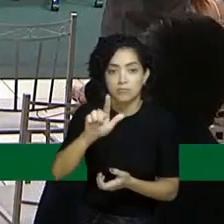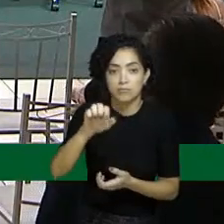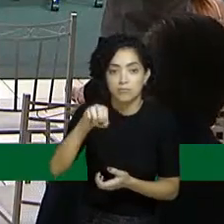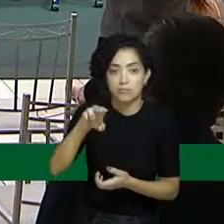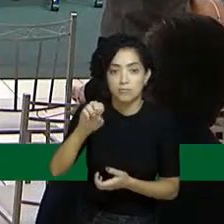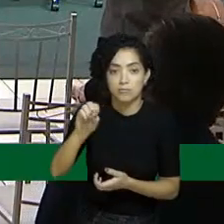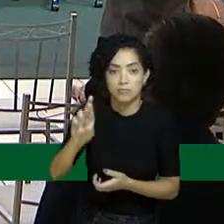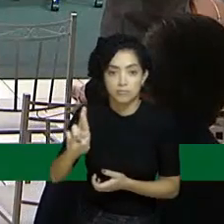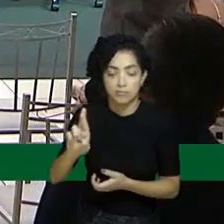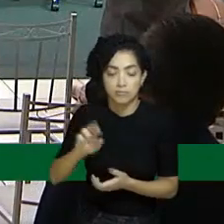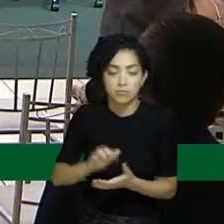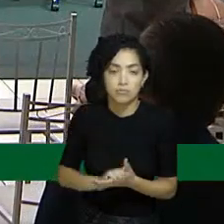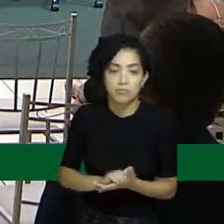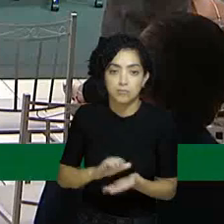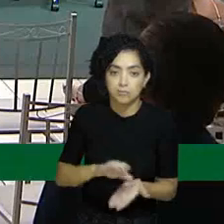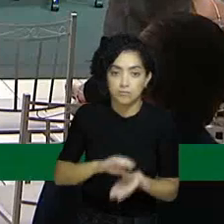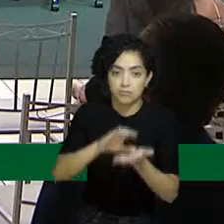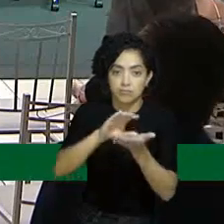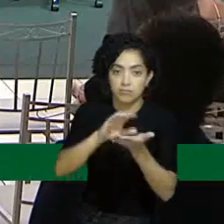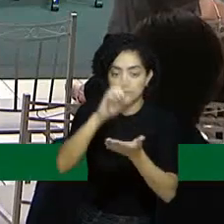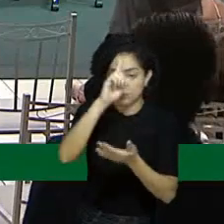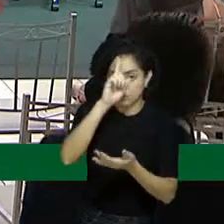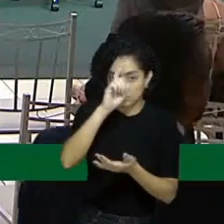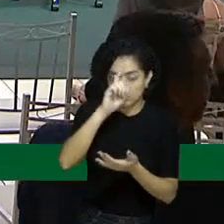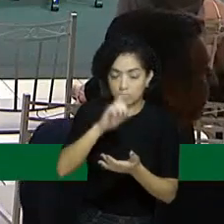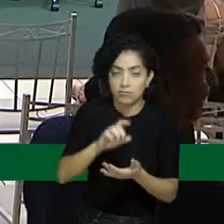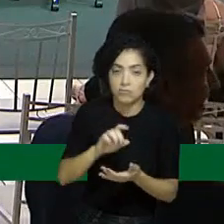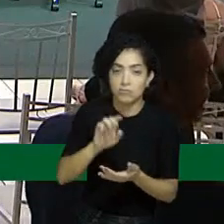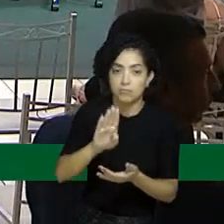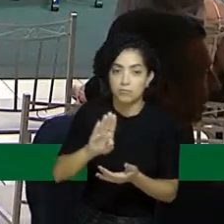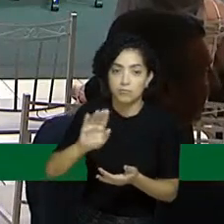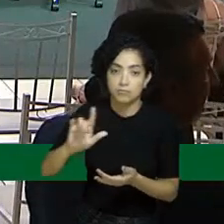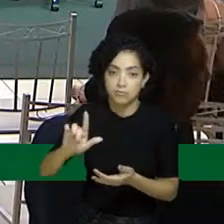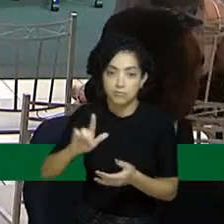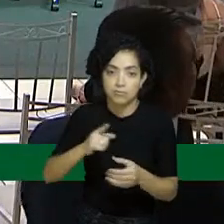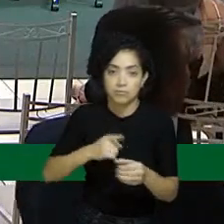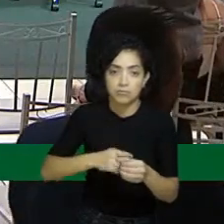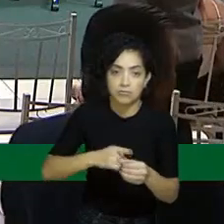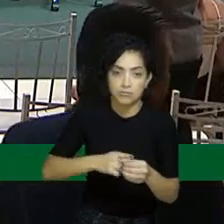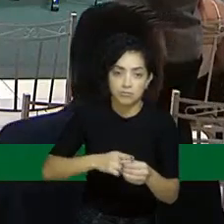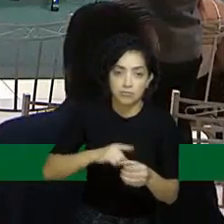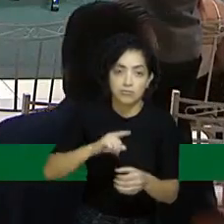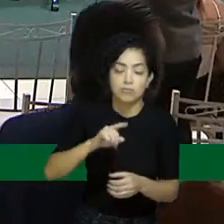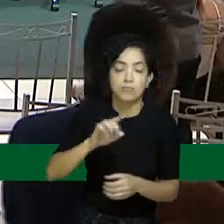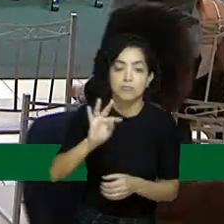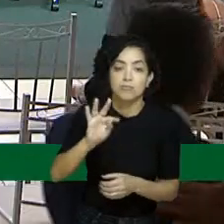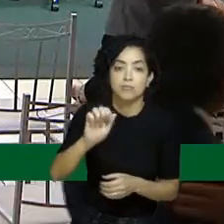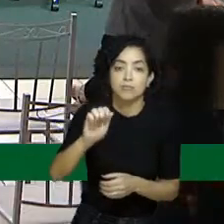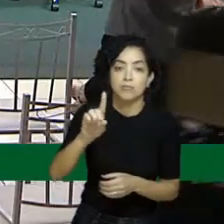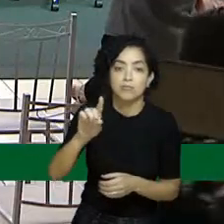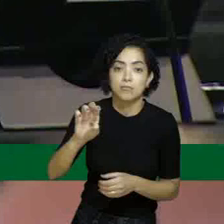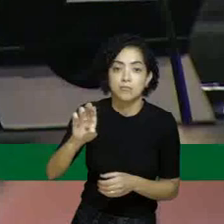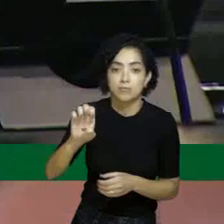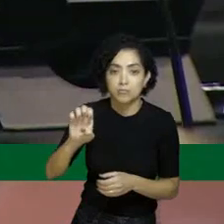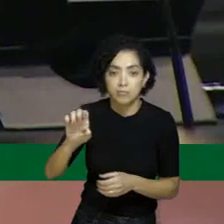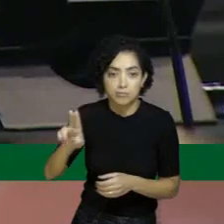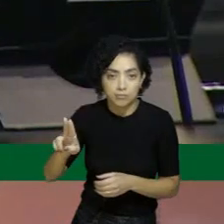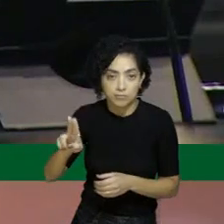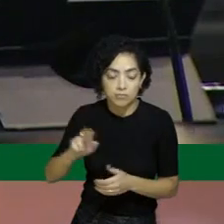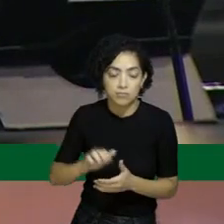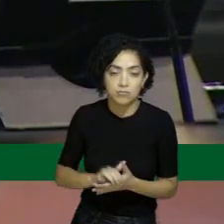presidente do Conselho Curador do Hospital Santo Antônio de Blumenau, Tadeu Ave, vereador do município de Saudades, Ivan